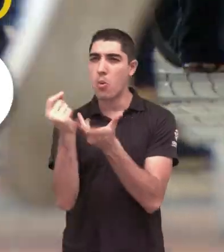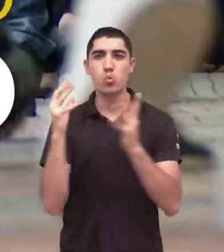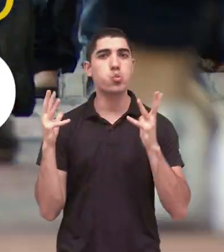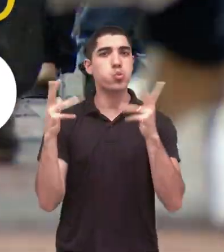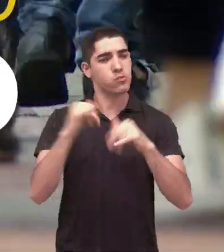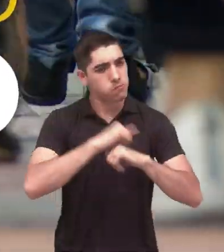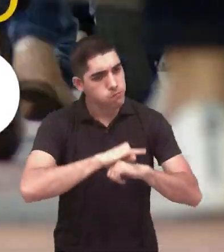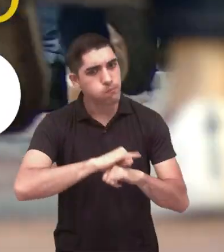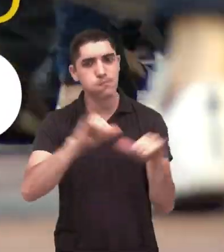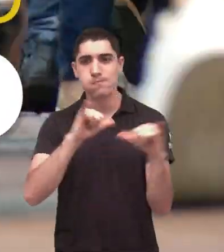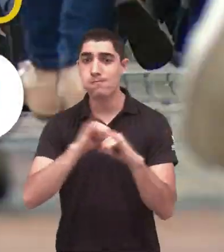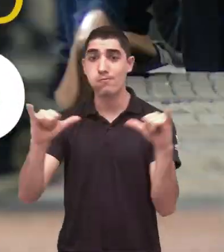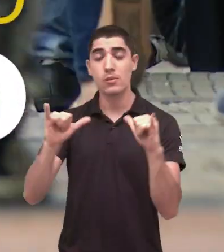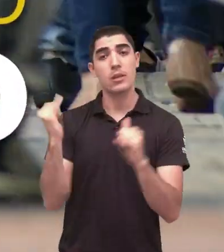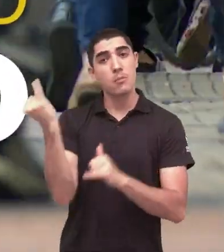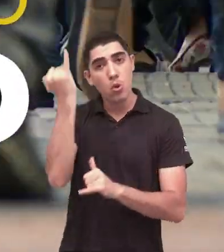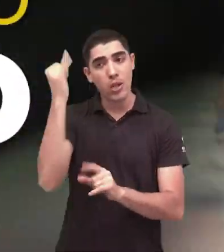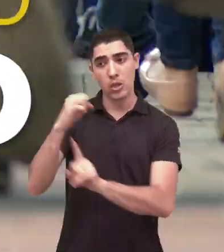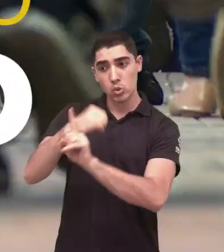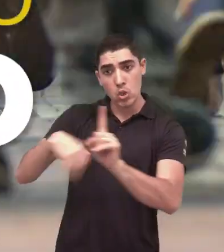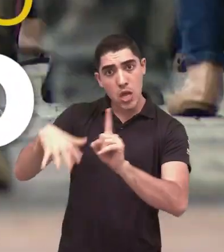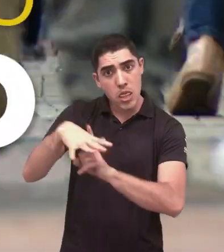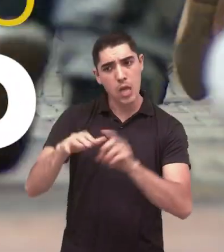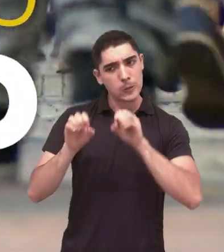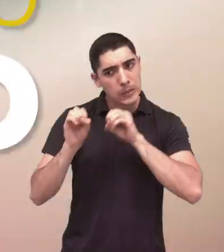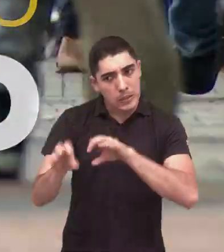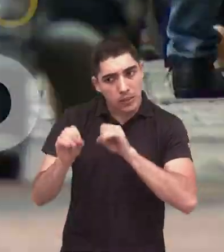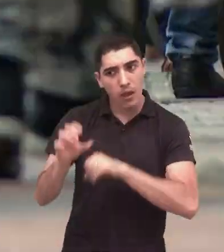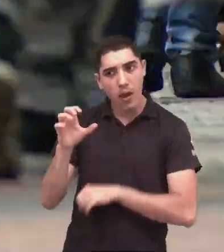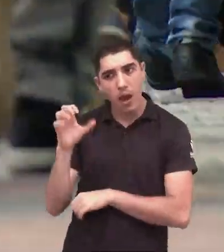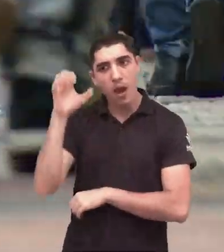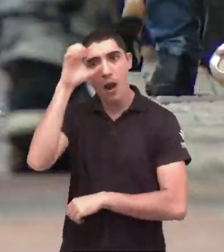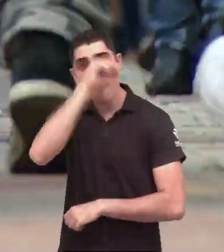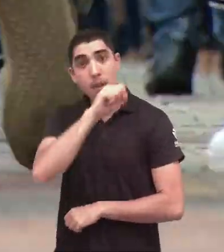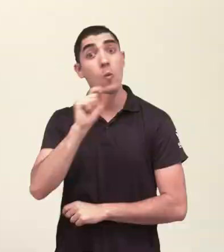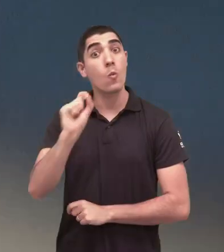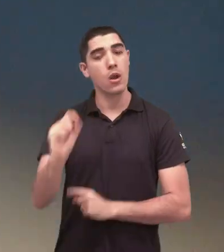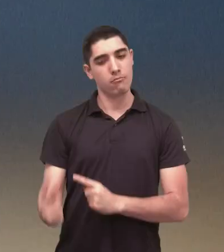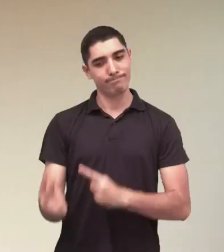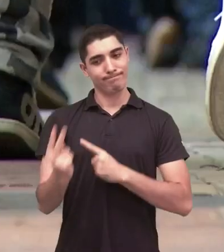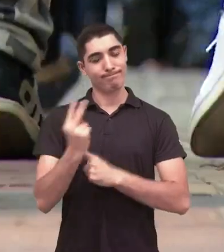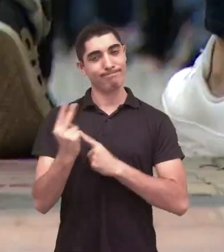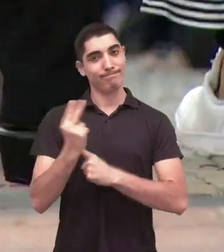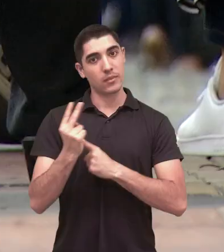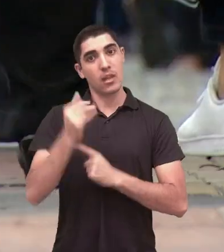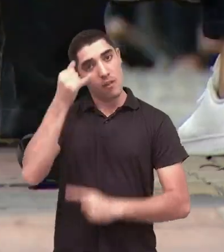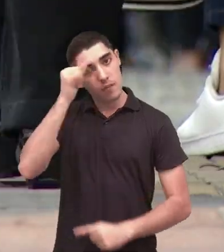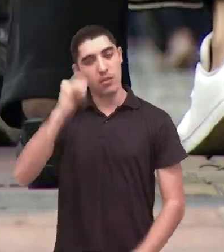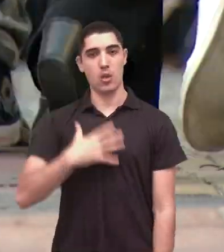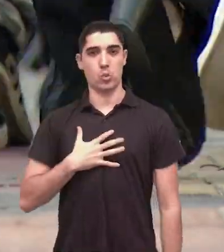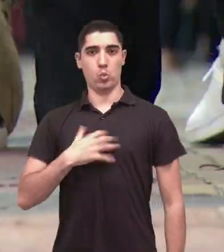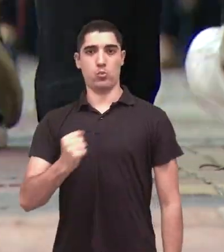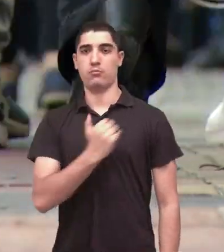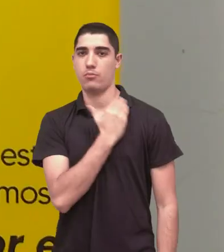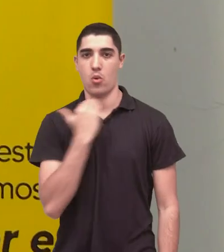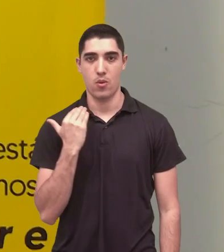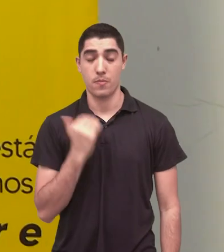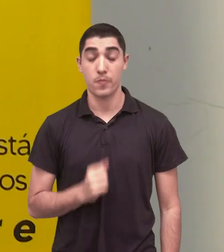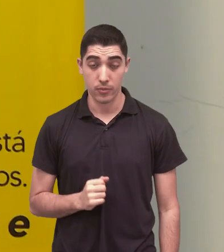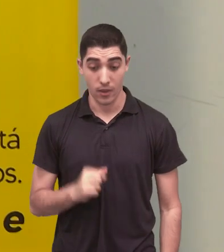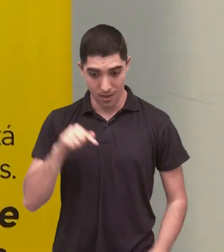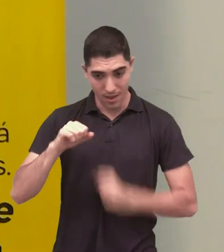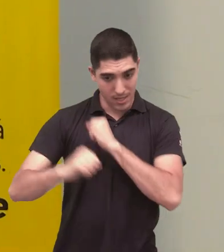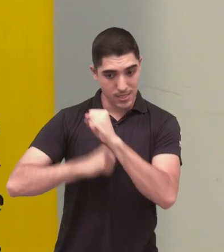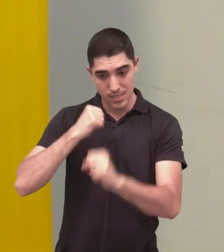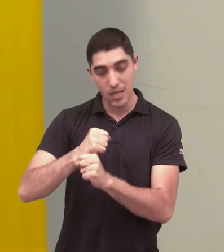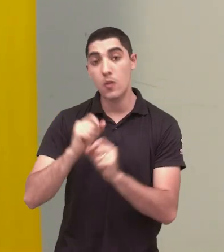que, durante o mês, tem como objetivo educar a sociedade sobre a importância da prevenção ao suicídio.